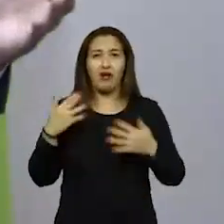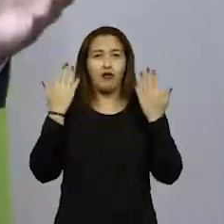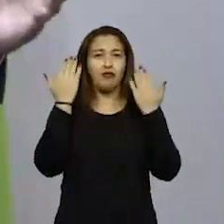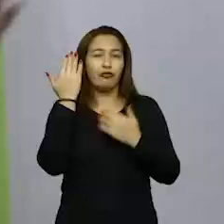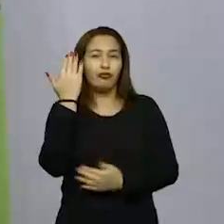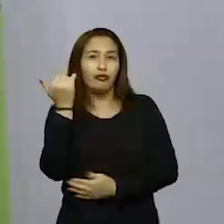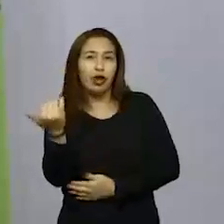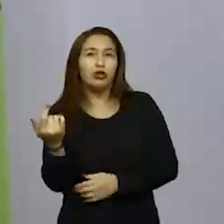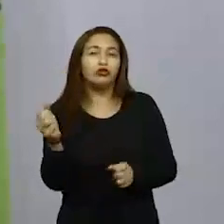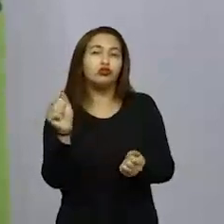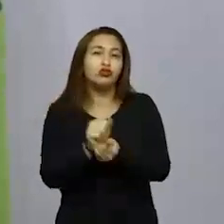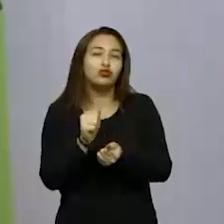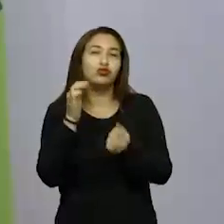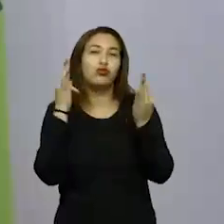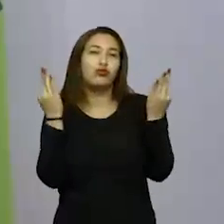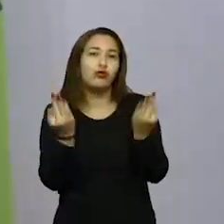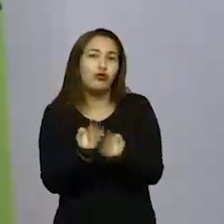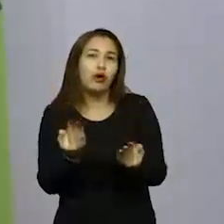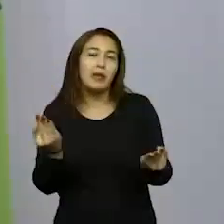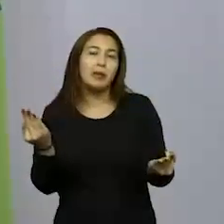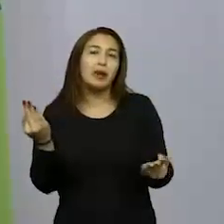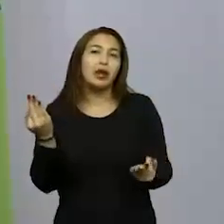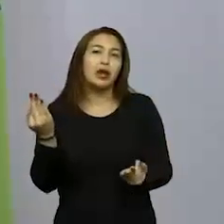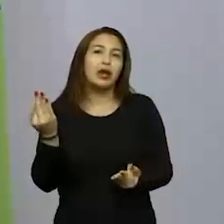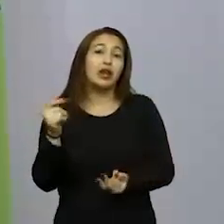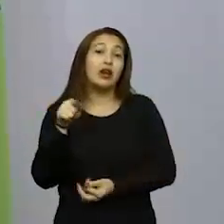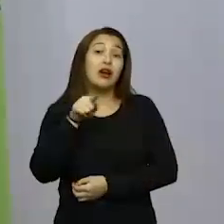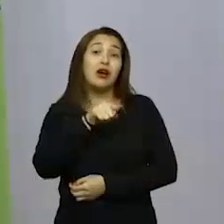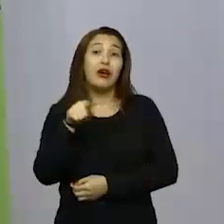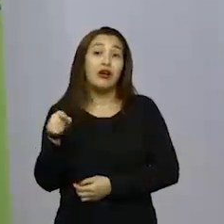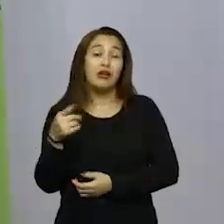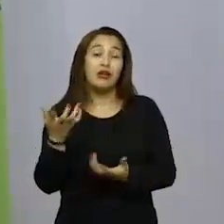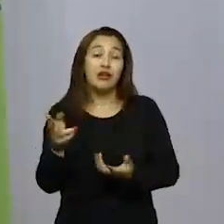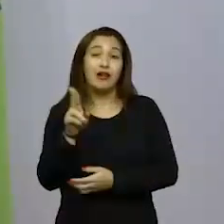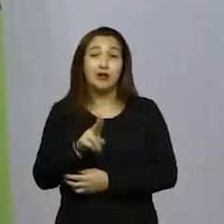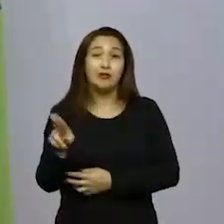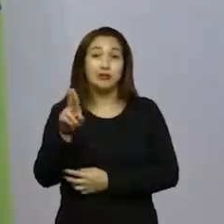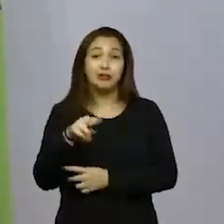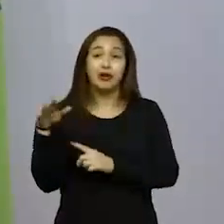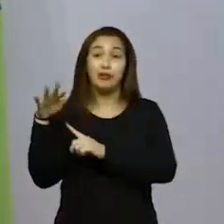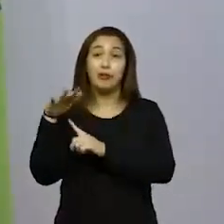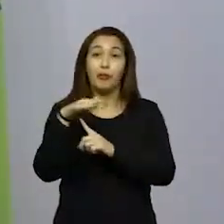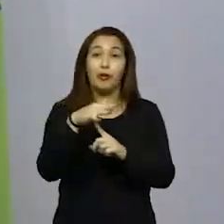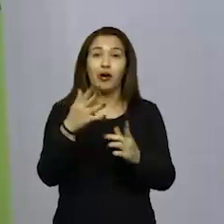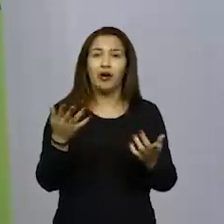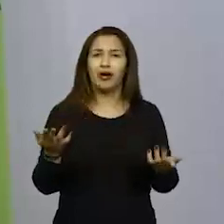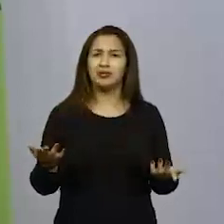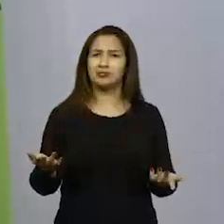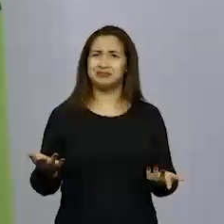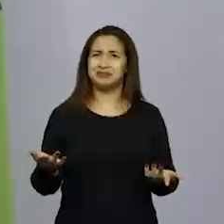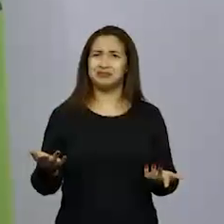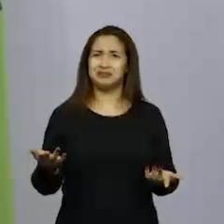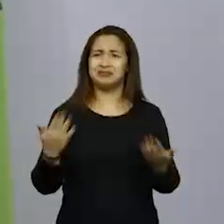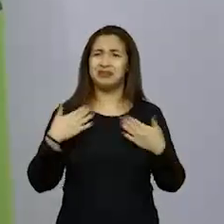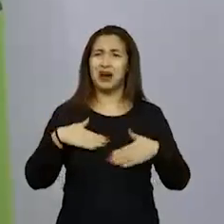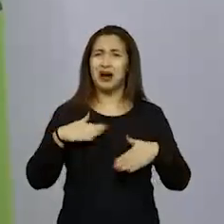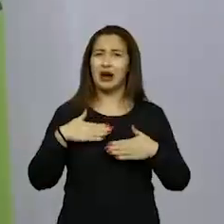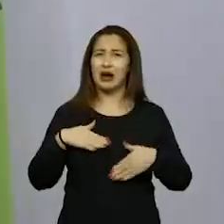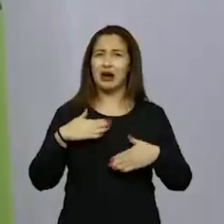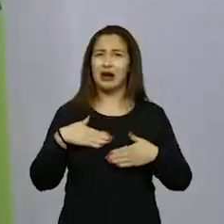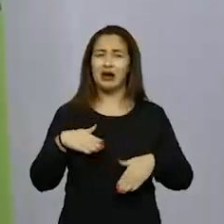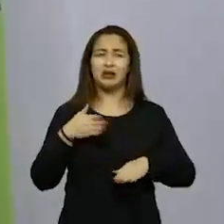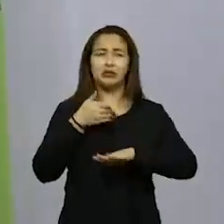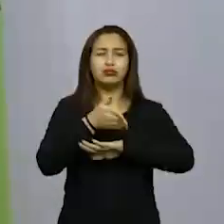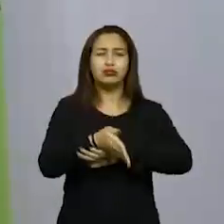parece, não, ele resolveu usar a ambulância do estado para fazer esse descanso, para ir para o